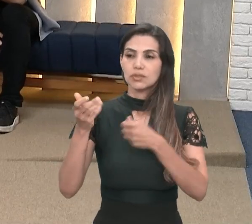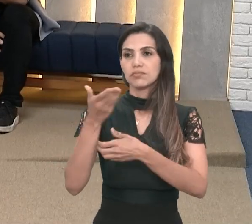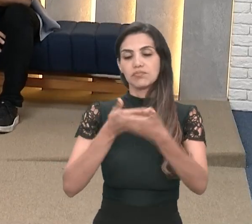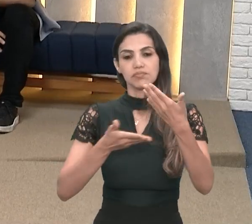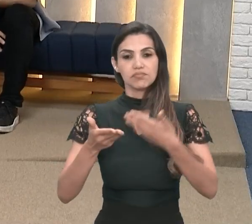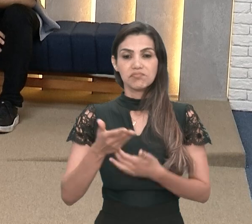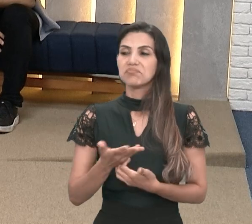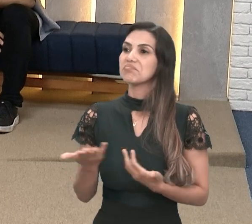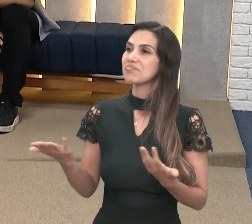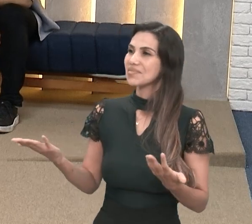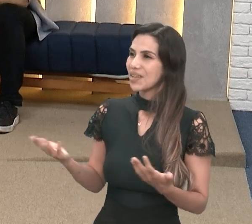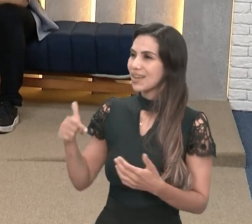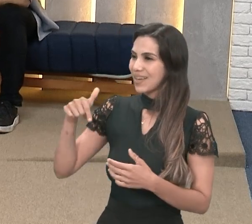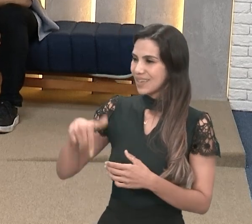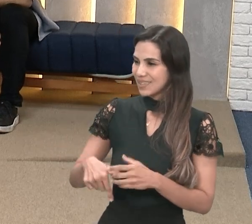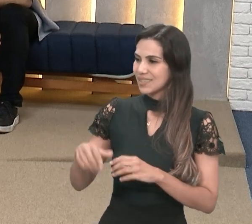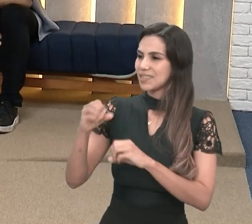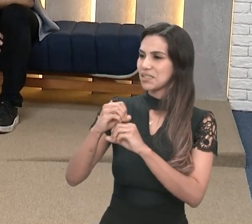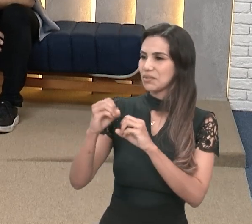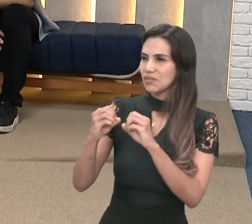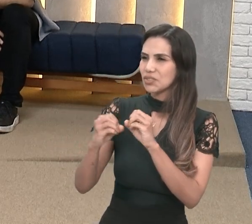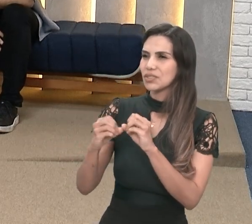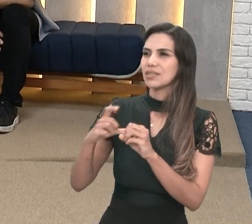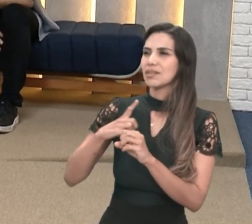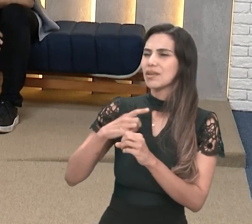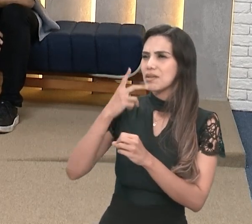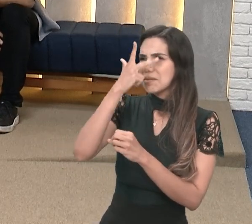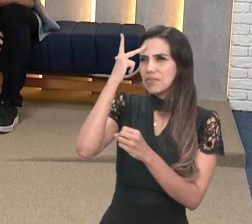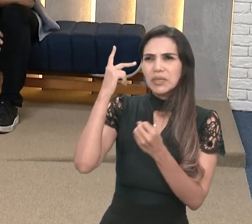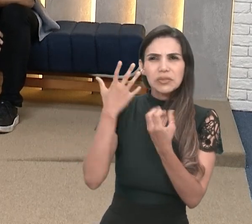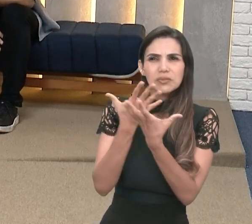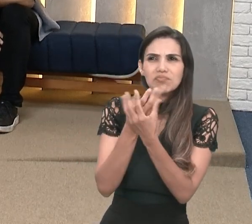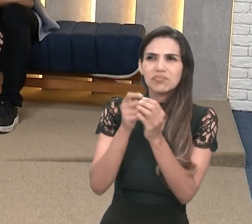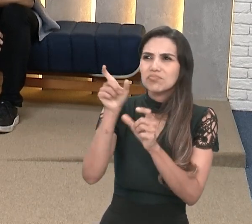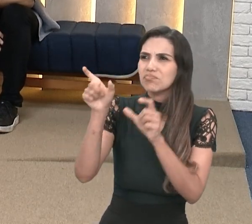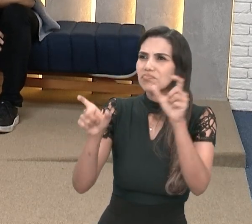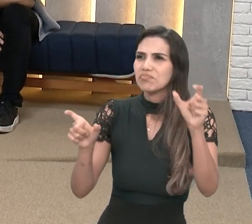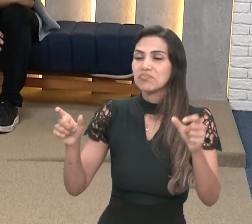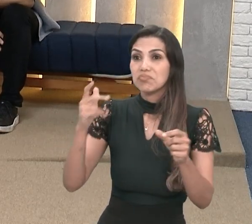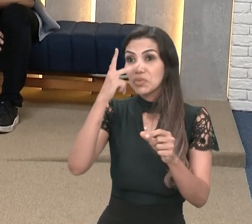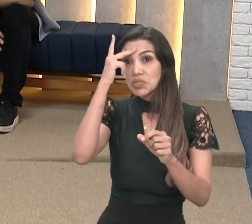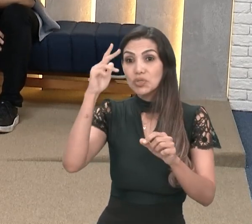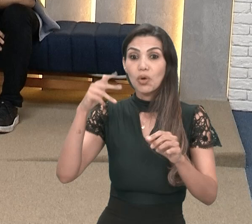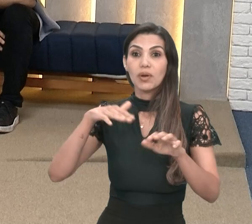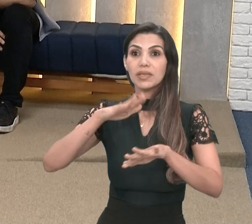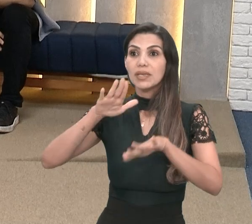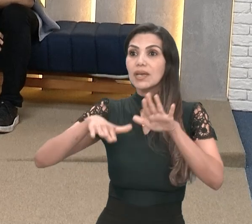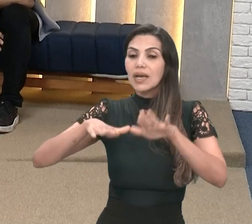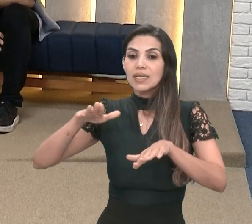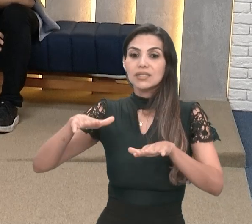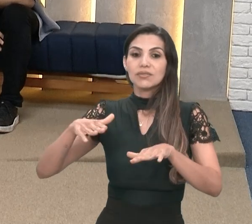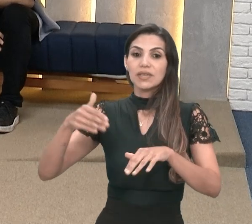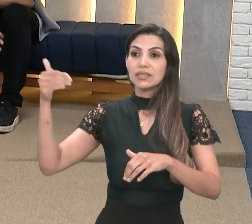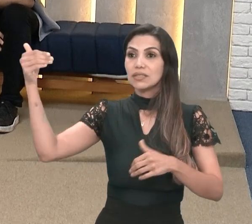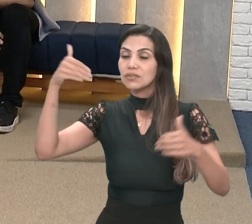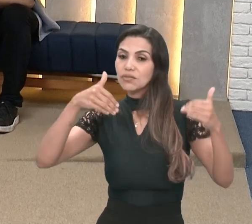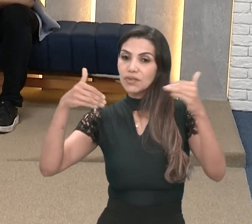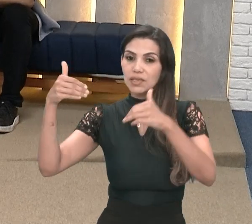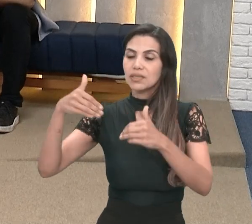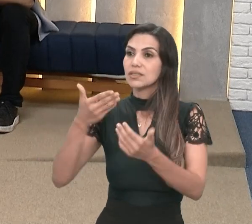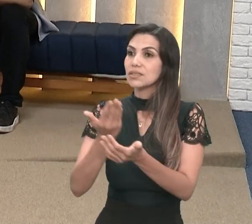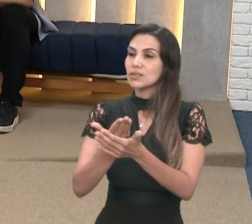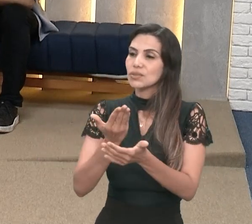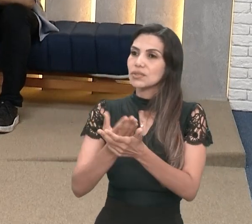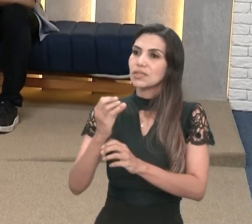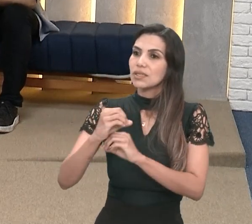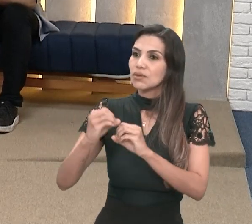tantos lugares aqui dentro da universidade, né? São pessoas que vêm de diferentes partes do mundo para poder estudar aqui na UFG. Então isso